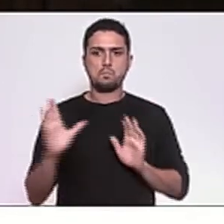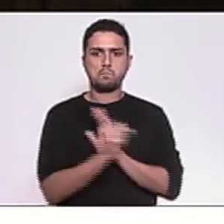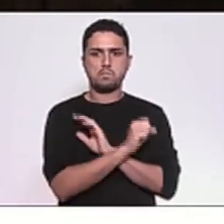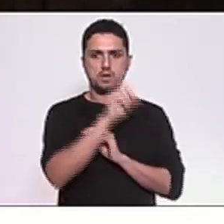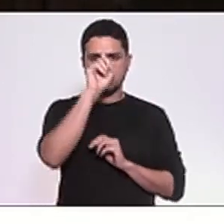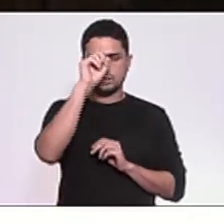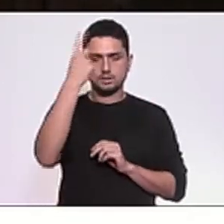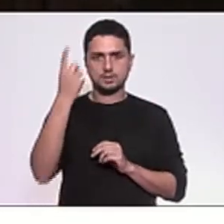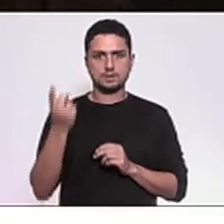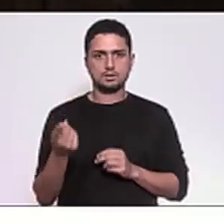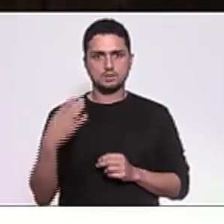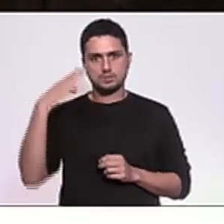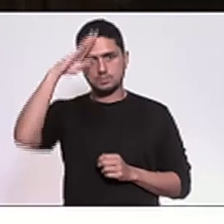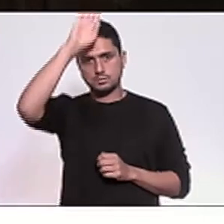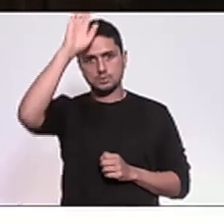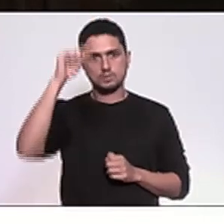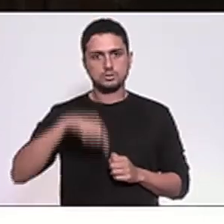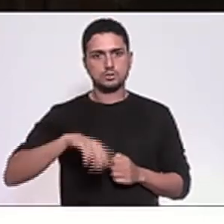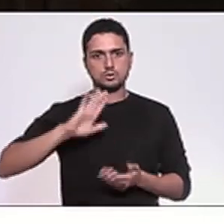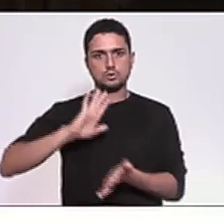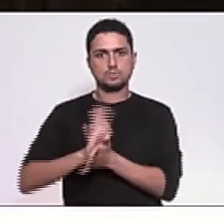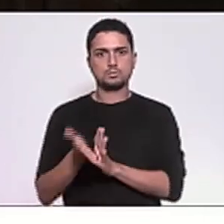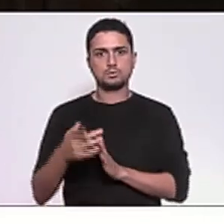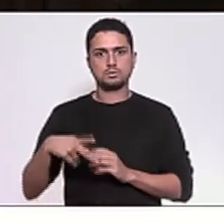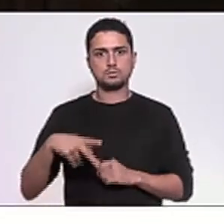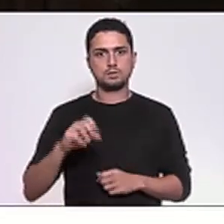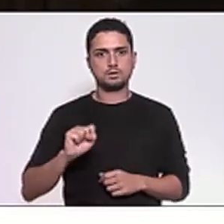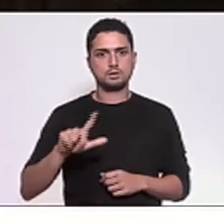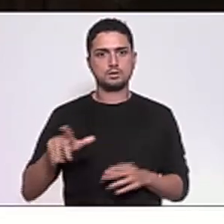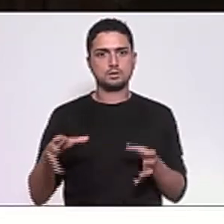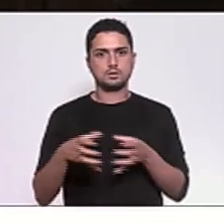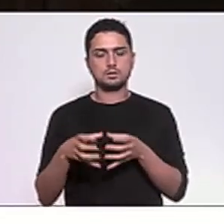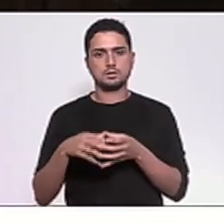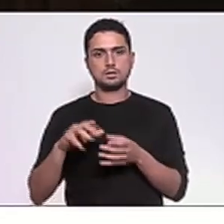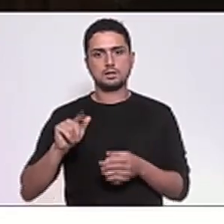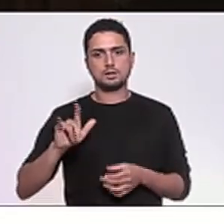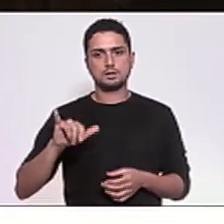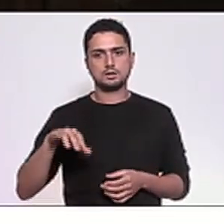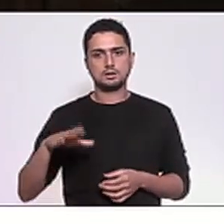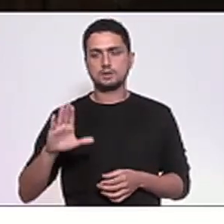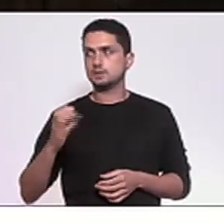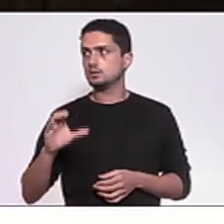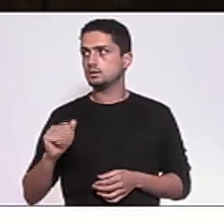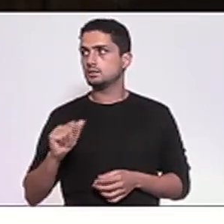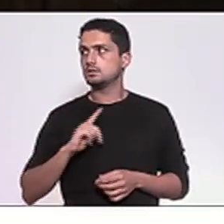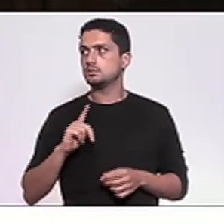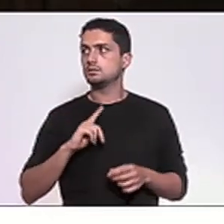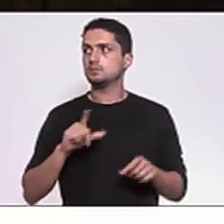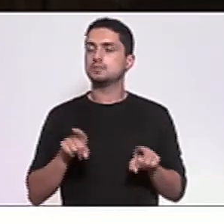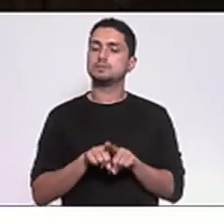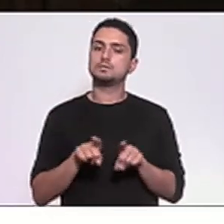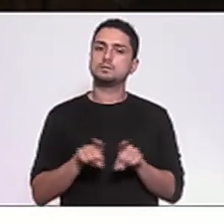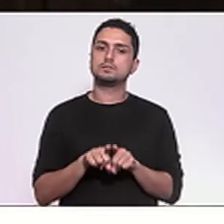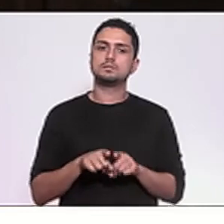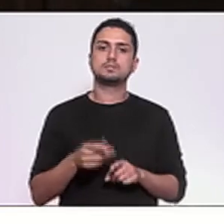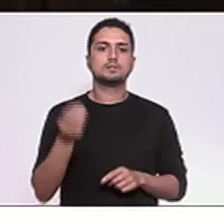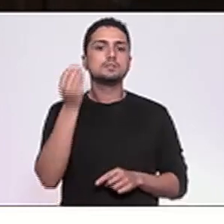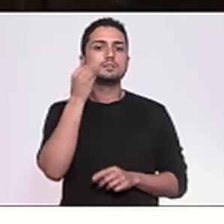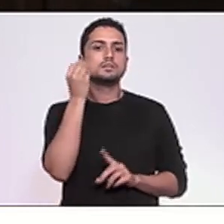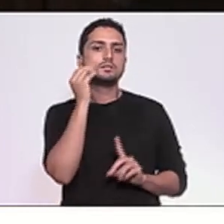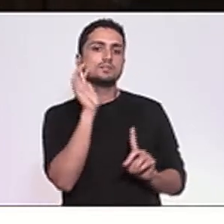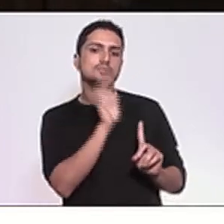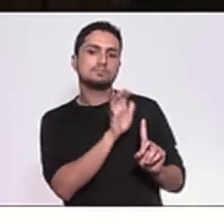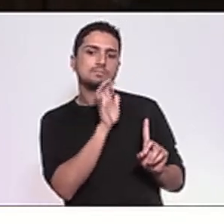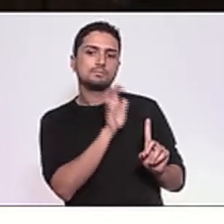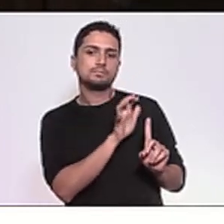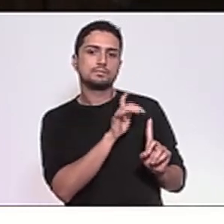Bolsonaro, além de humilhar aqui PSL Aliança, tenta acarinhar